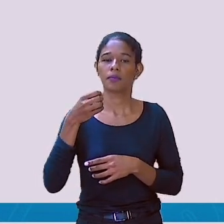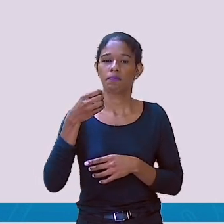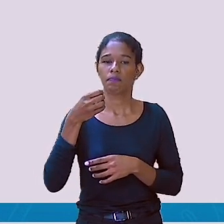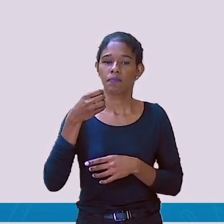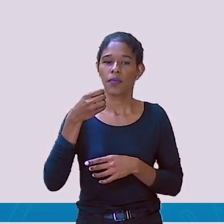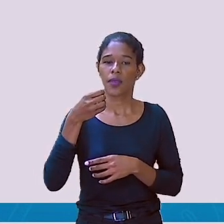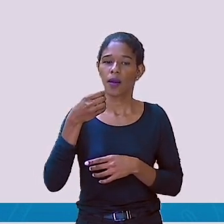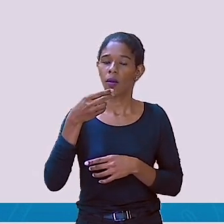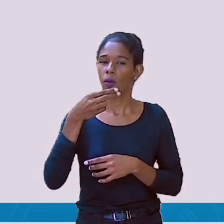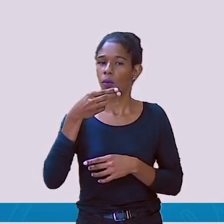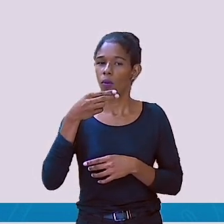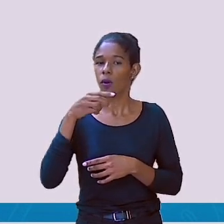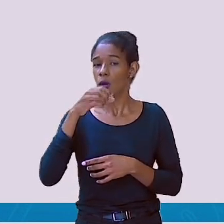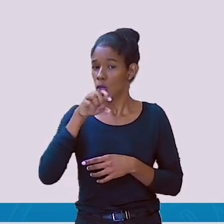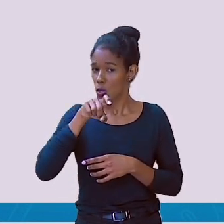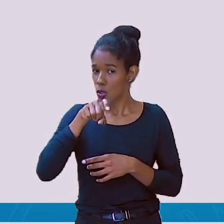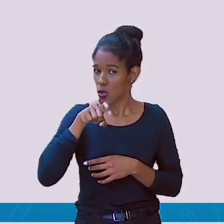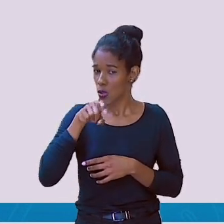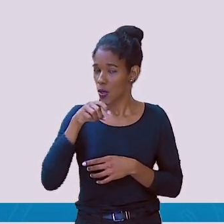22 menos 8.